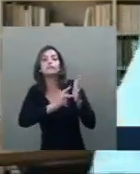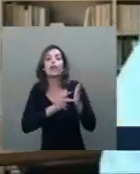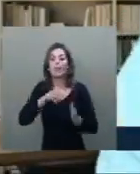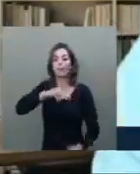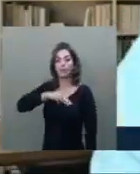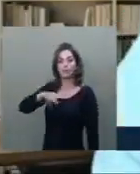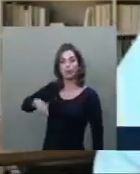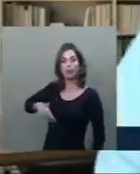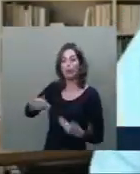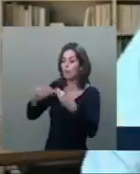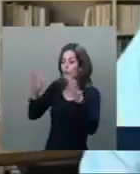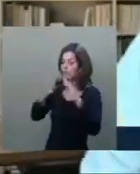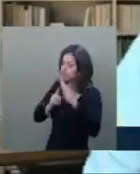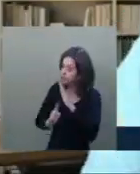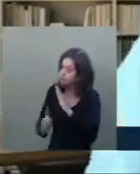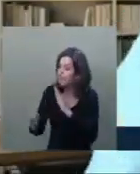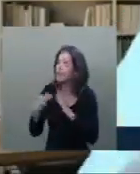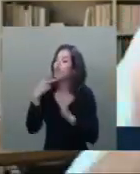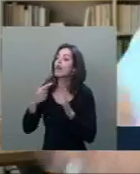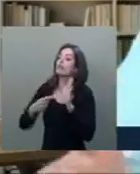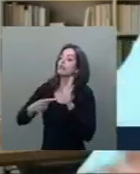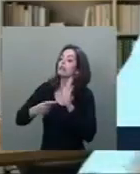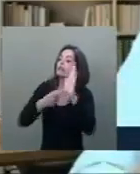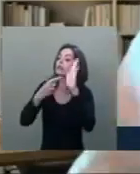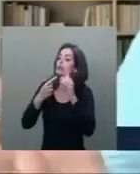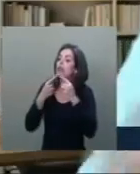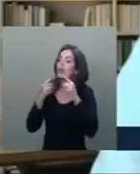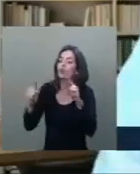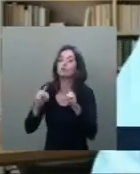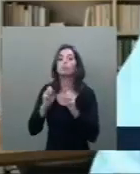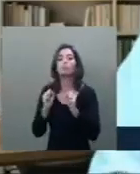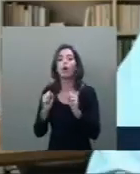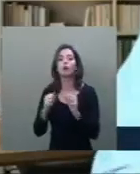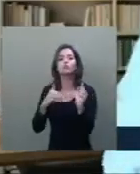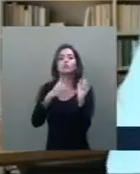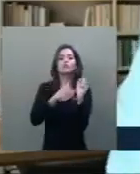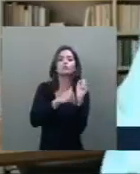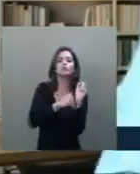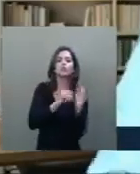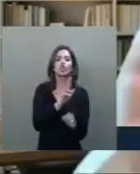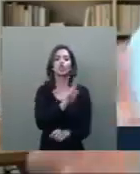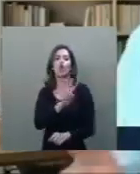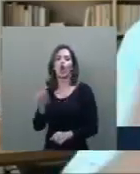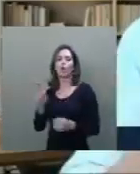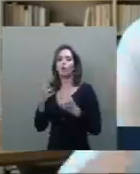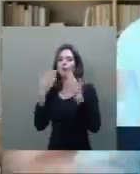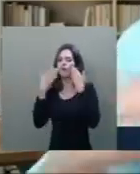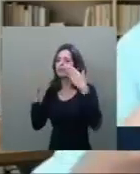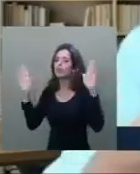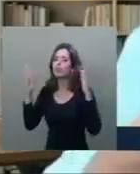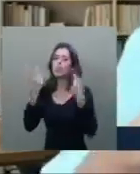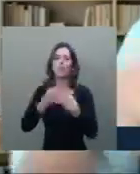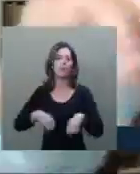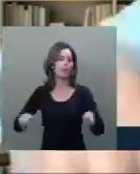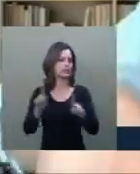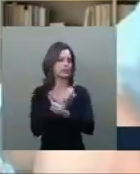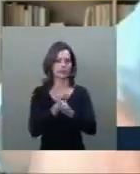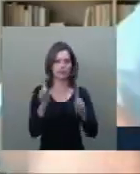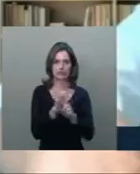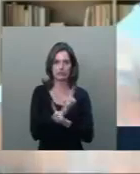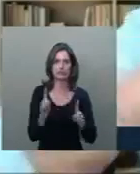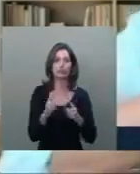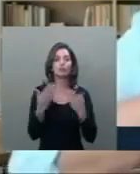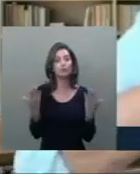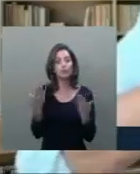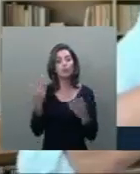portas abertas. A denúncia pode ser até anônima ou sigilosa, pois sabemos das retaliações e perseguições. Quem sabe o mundo